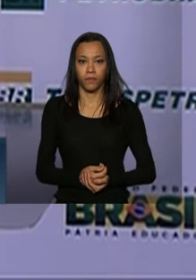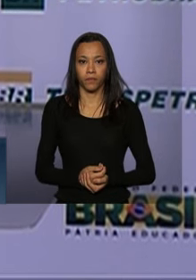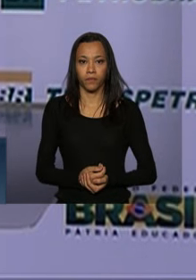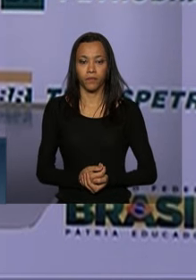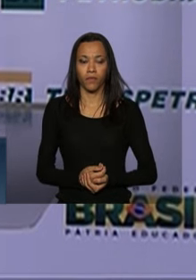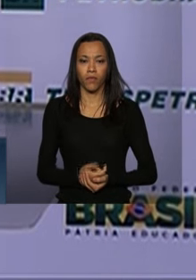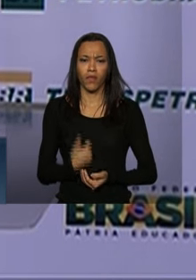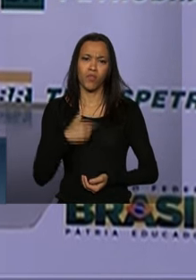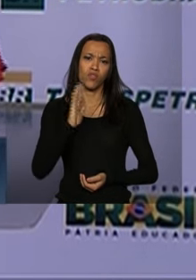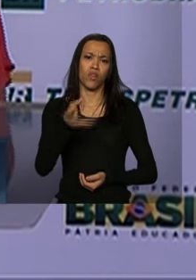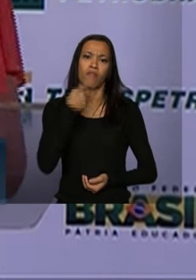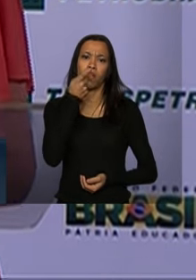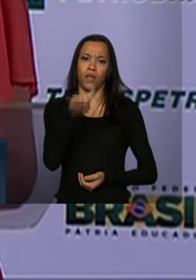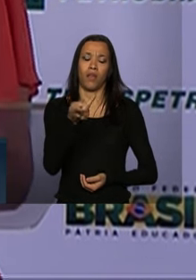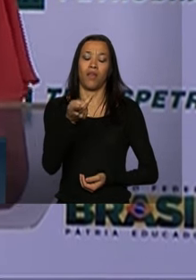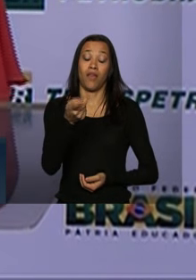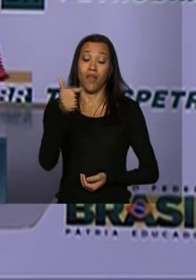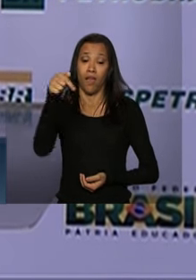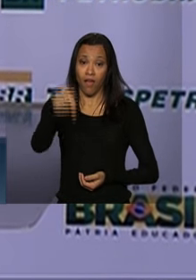Como eu disse, essa